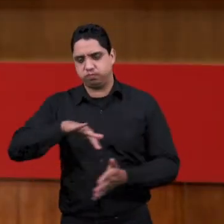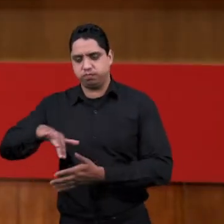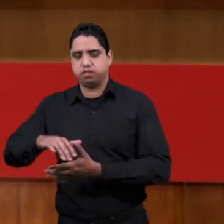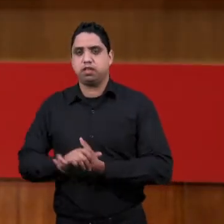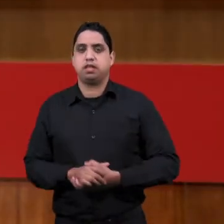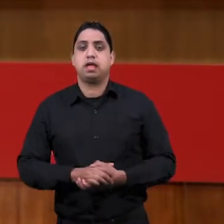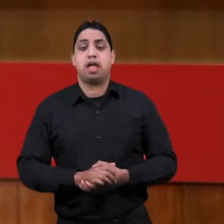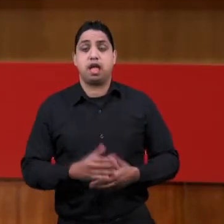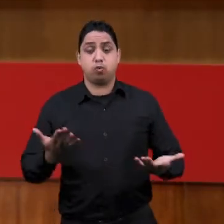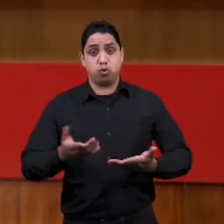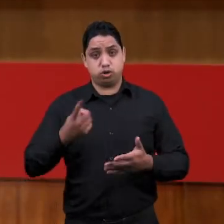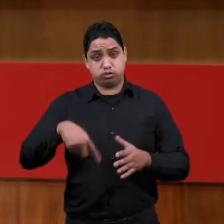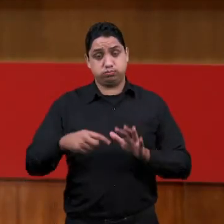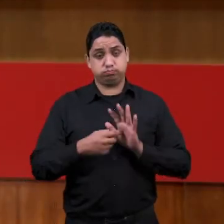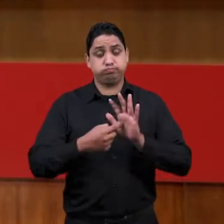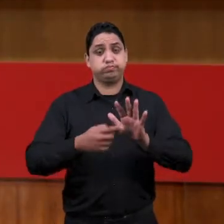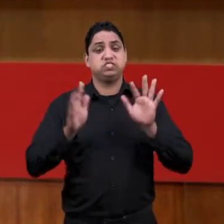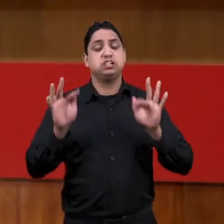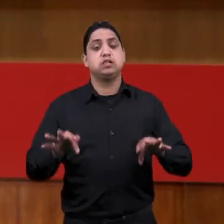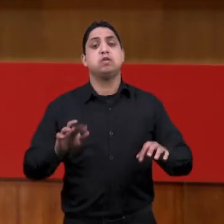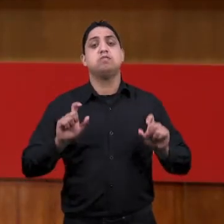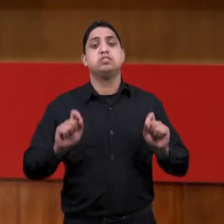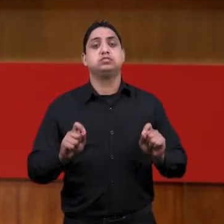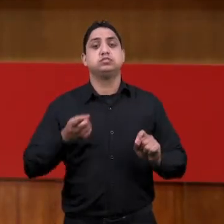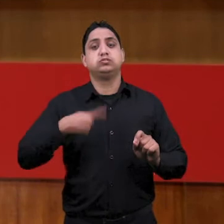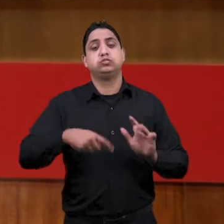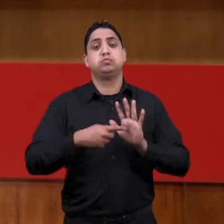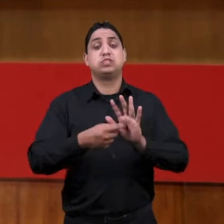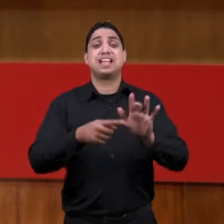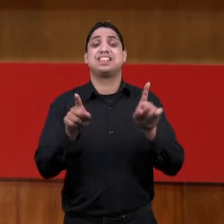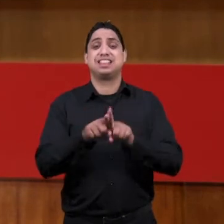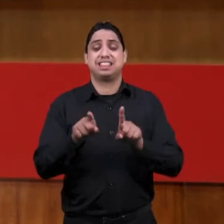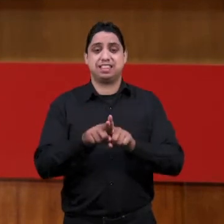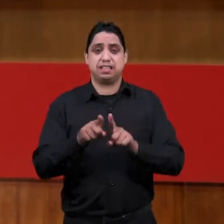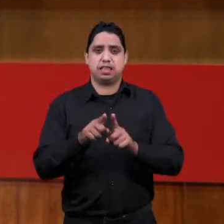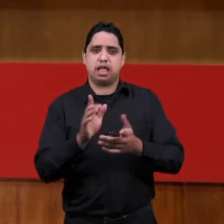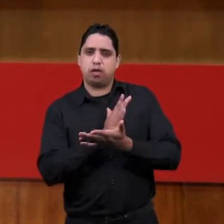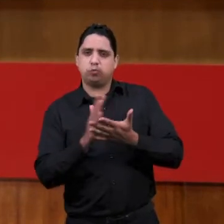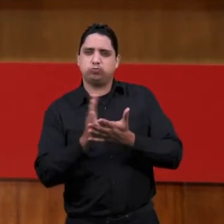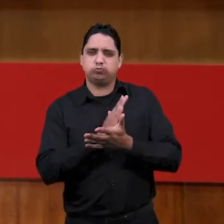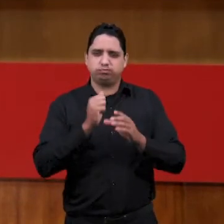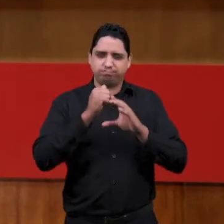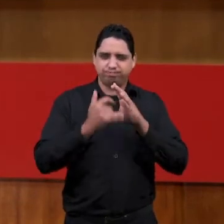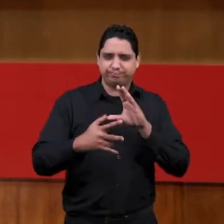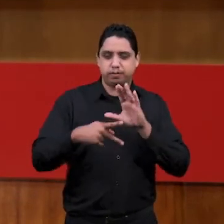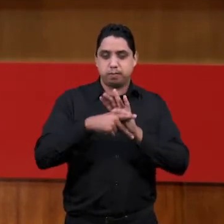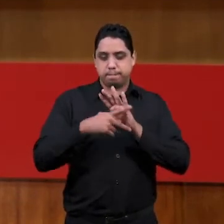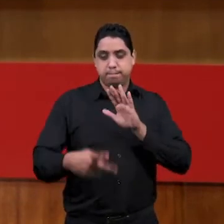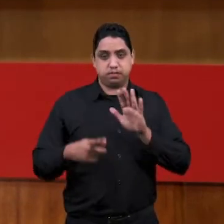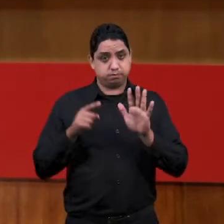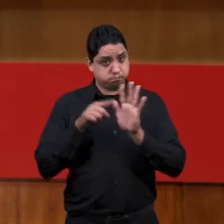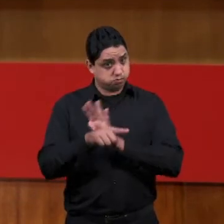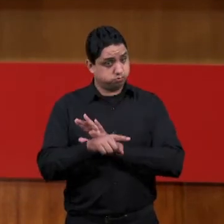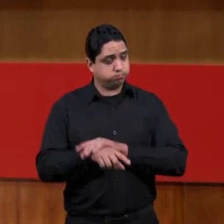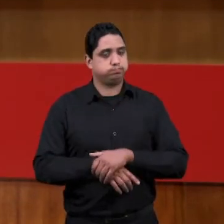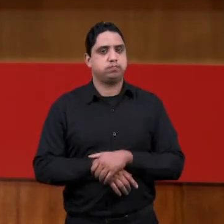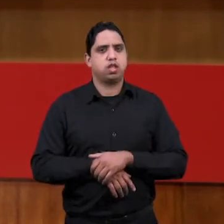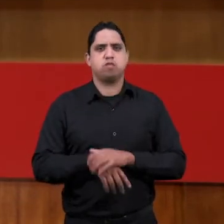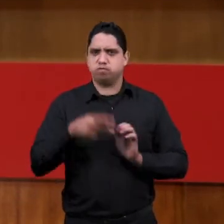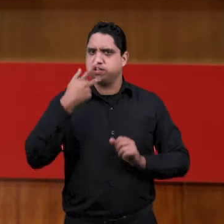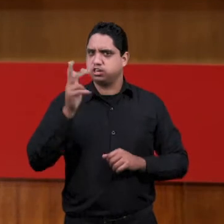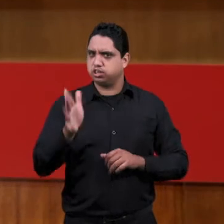Agora, irmão, nós vamos para a nossa parte de finalização, quando iremos abordar também mais detalhes relacionados a essa pergunta. Como eu